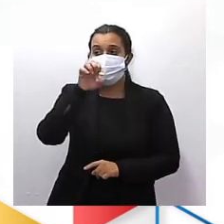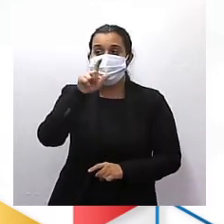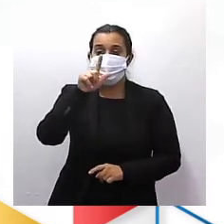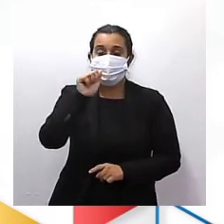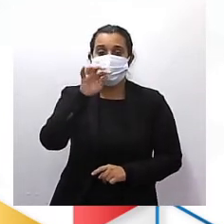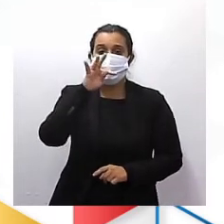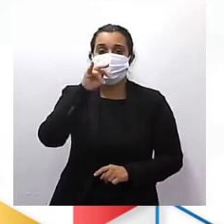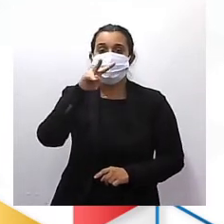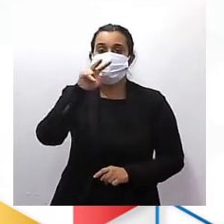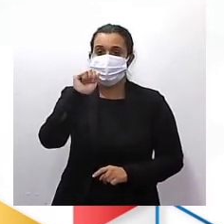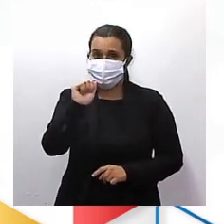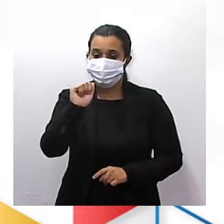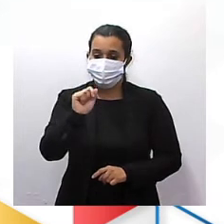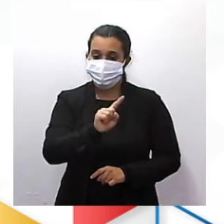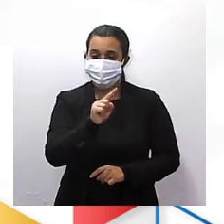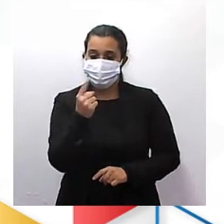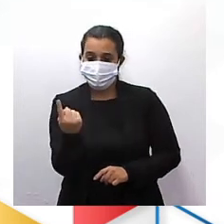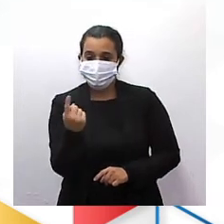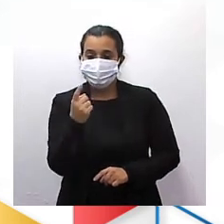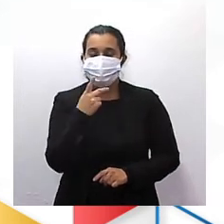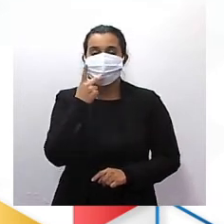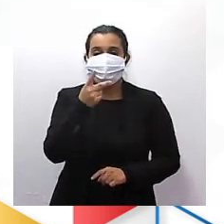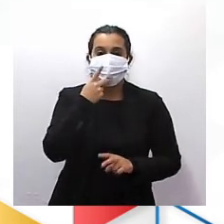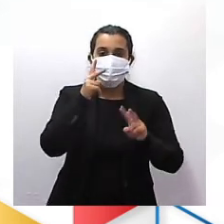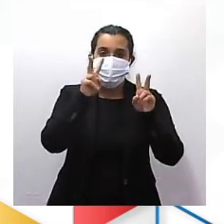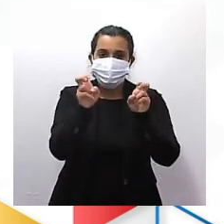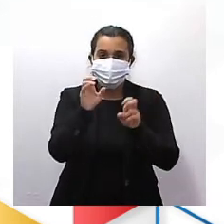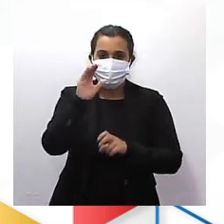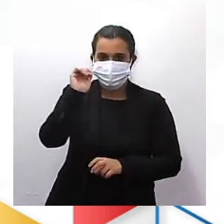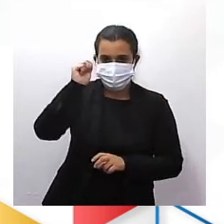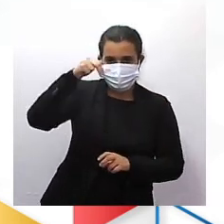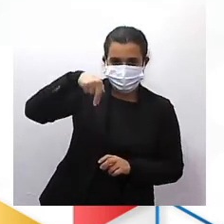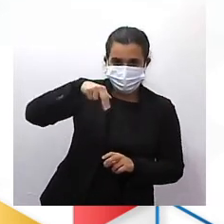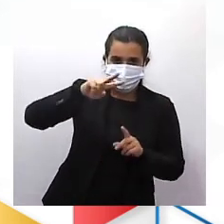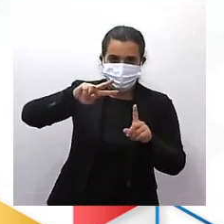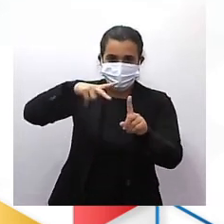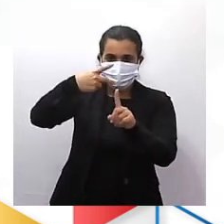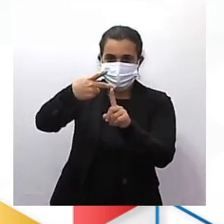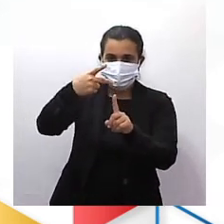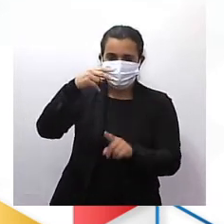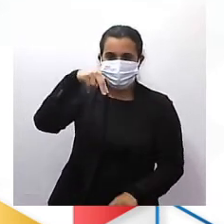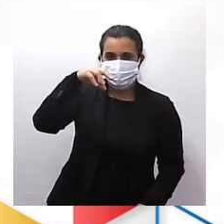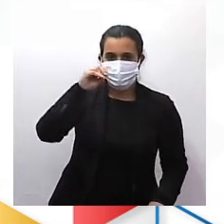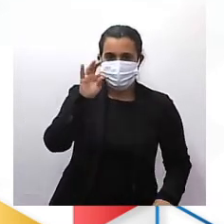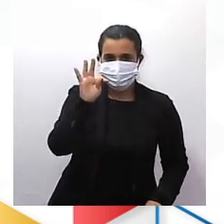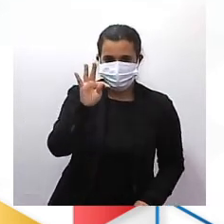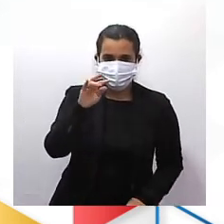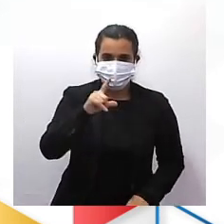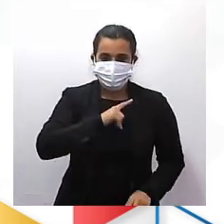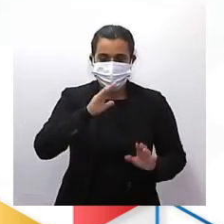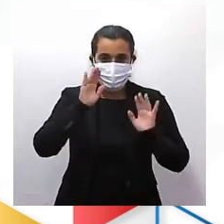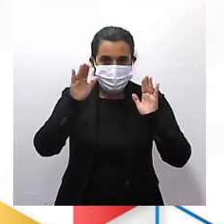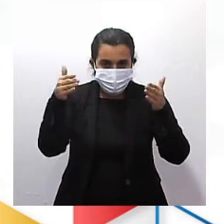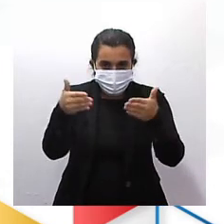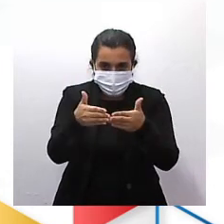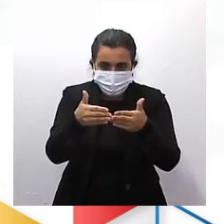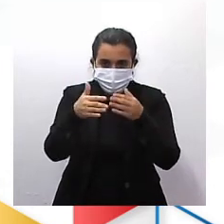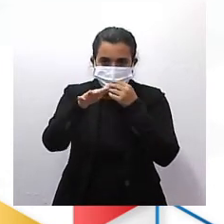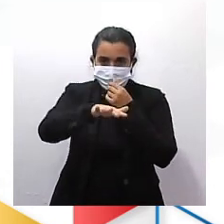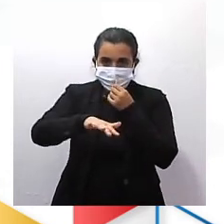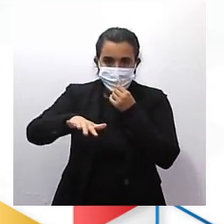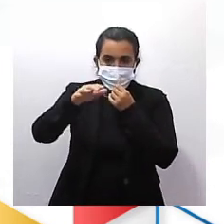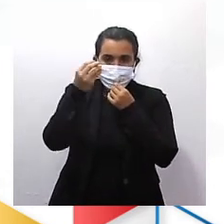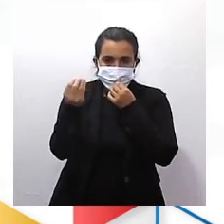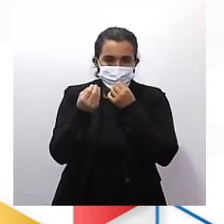a gente só faz com o acréscimo do not mesmo, e aí tem uma especificidade do verbo can para atender